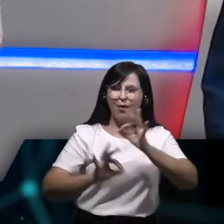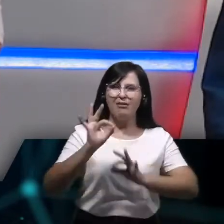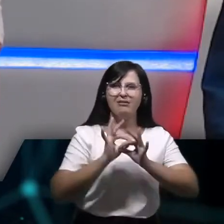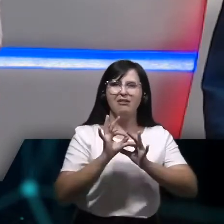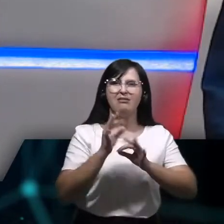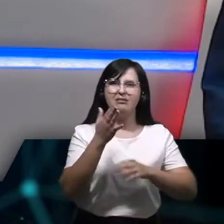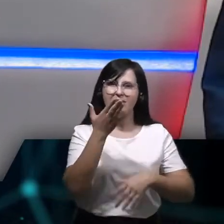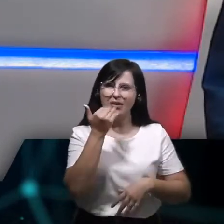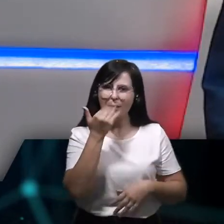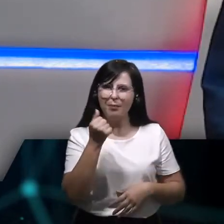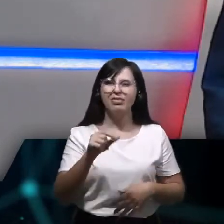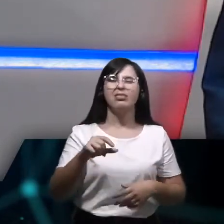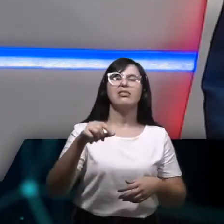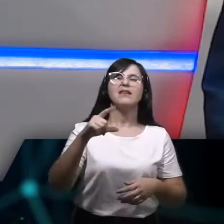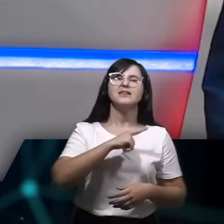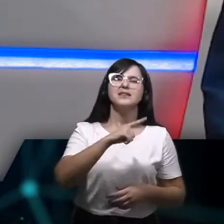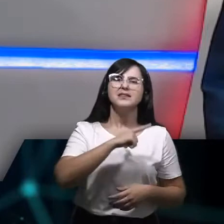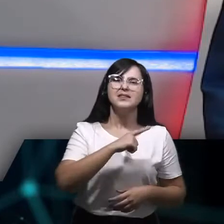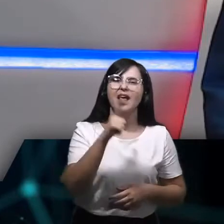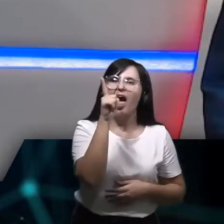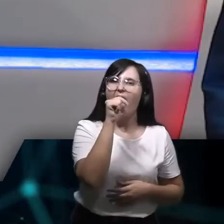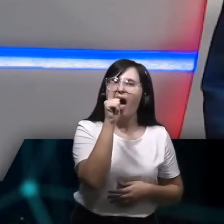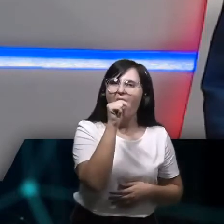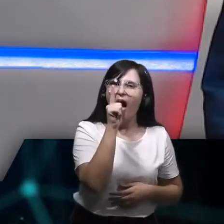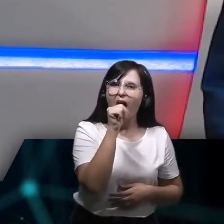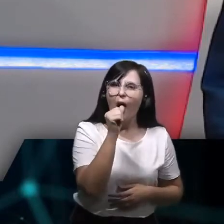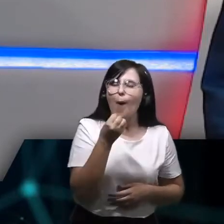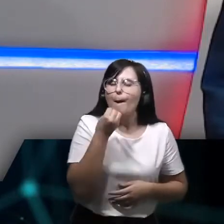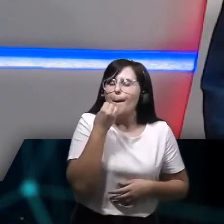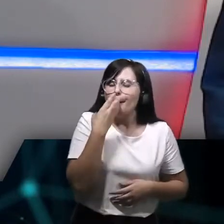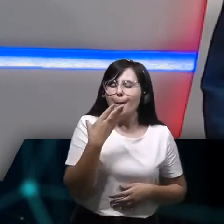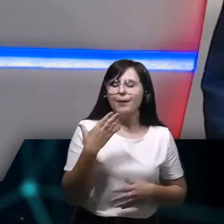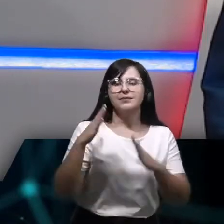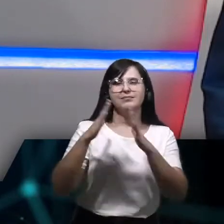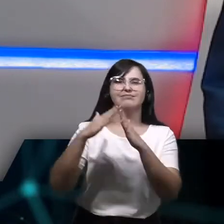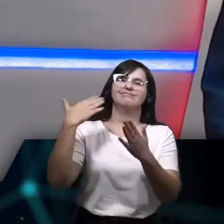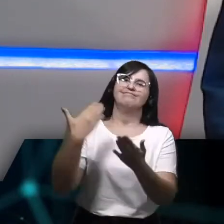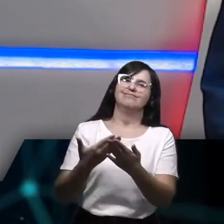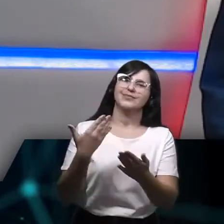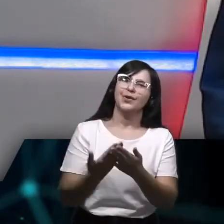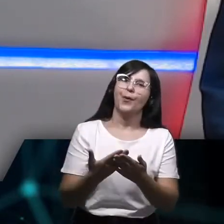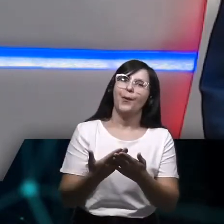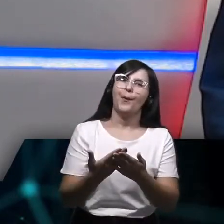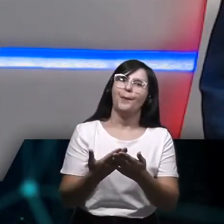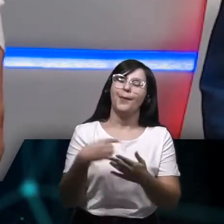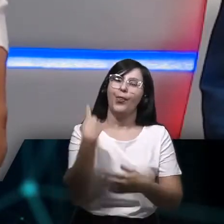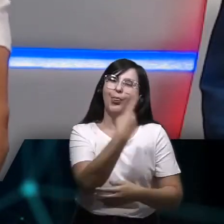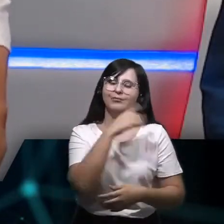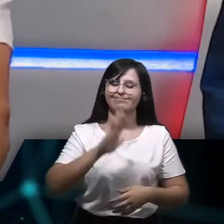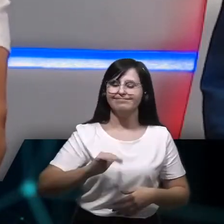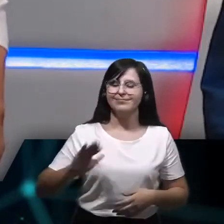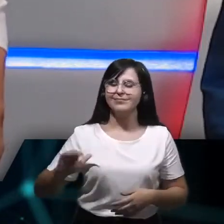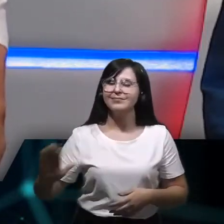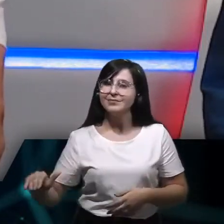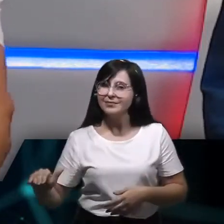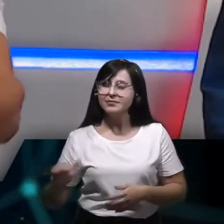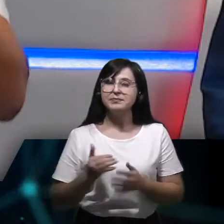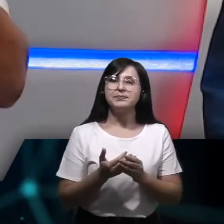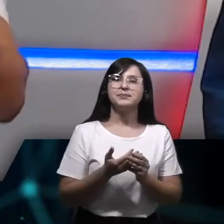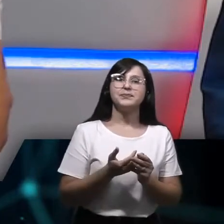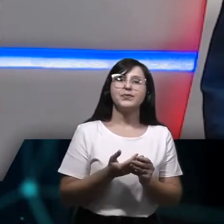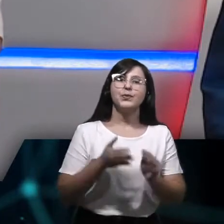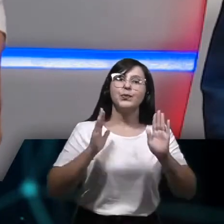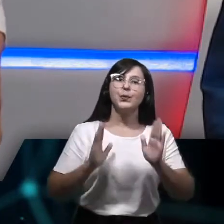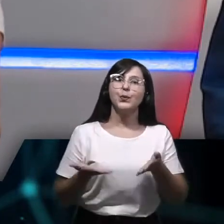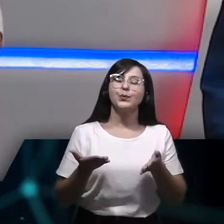água mineral nas nossas escolas, para nossas crianças. Quero dizer mais ao senhor que, independente de